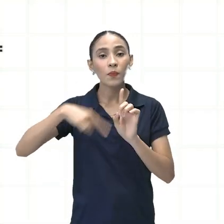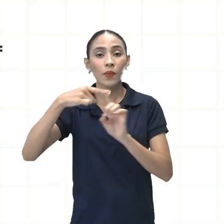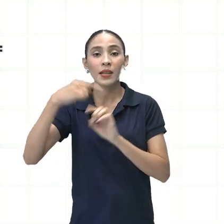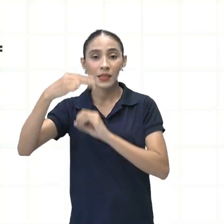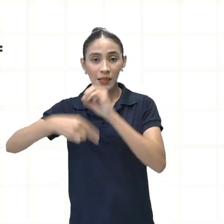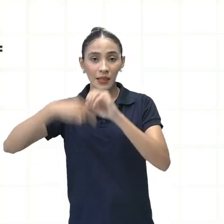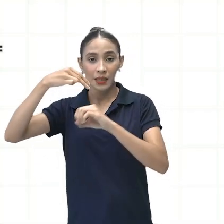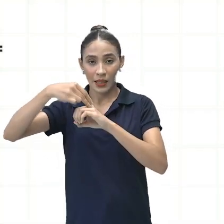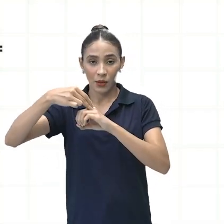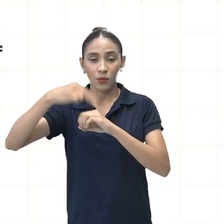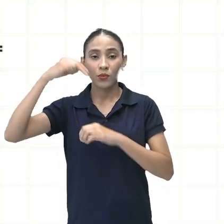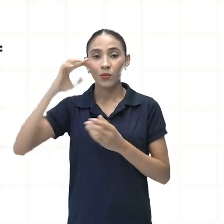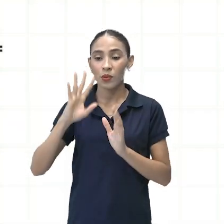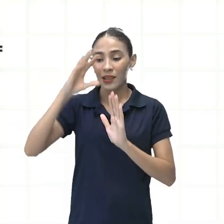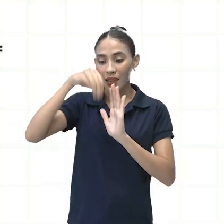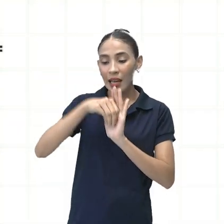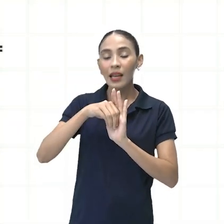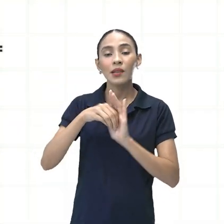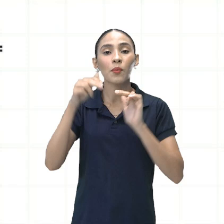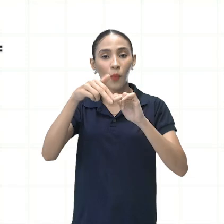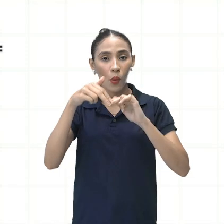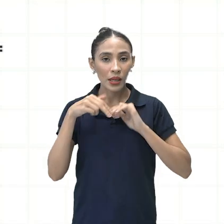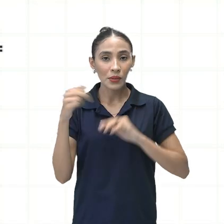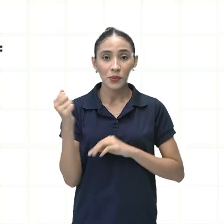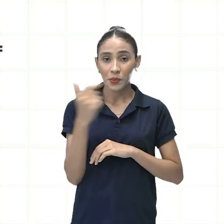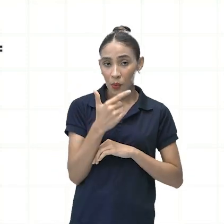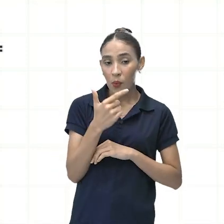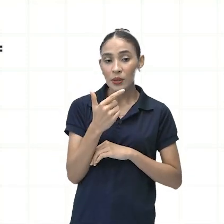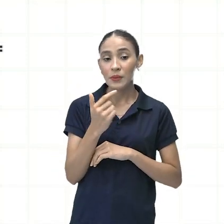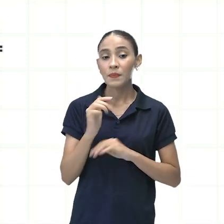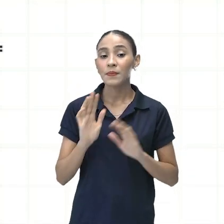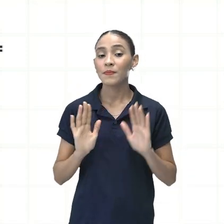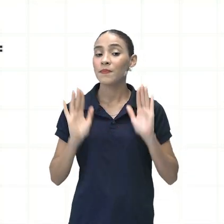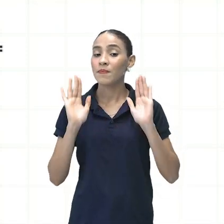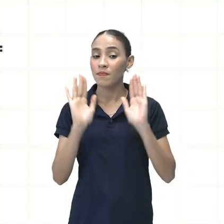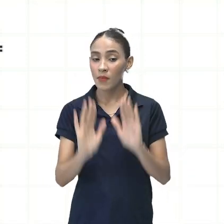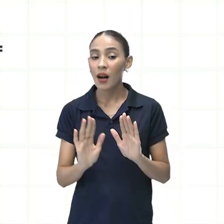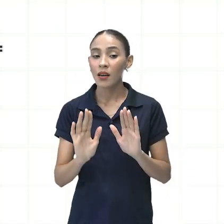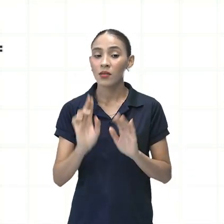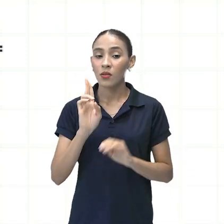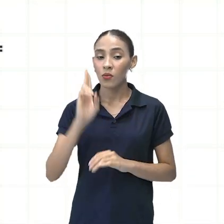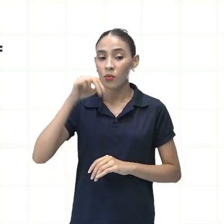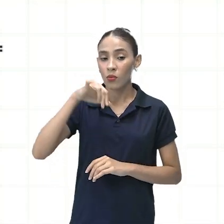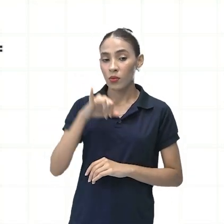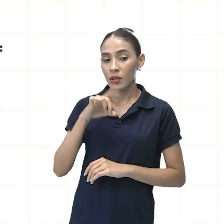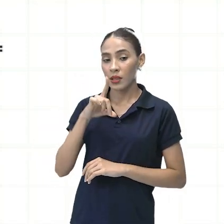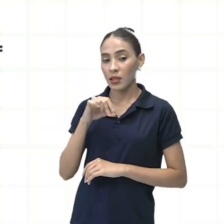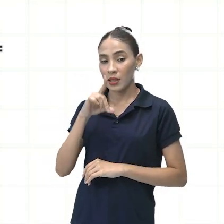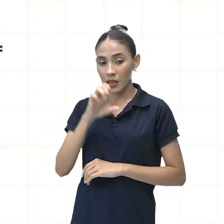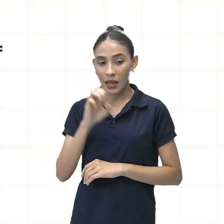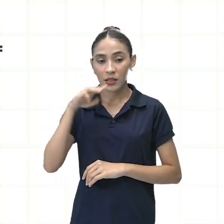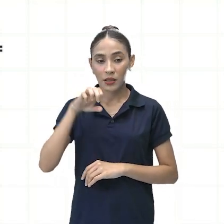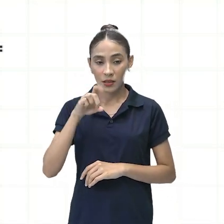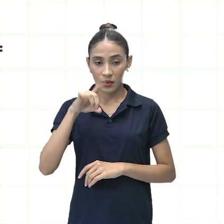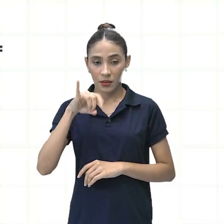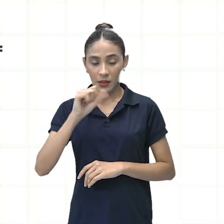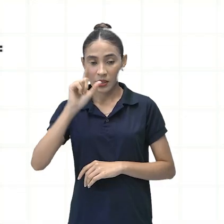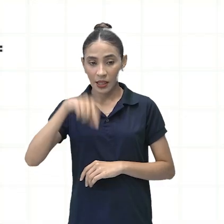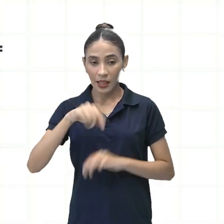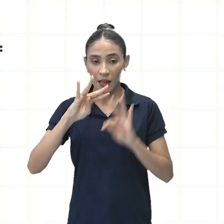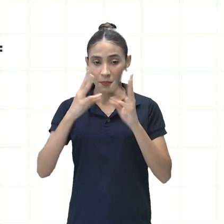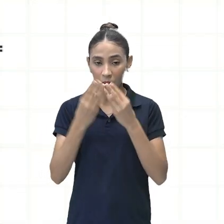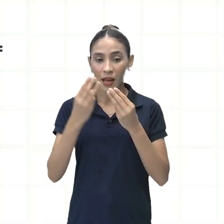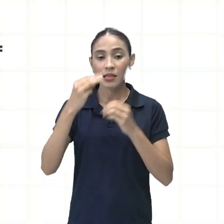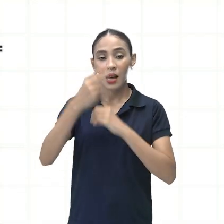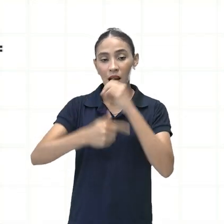nêutrons em seu núcleo. Daí veio o nosso 12. Só que essa nossa unidade de medida, que é a unidade de massa